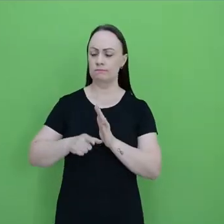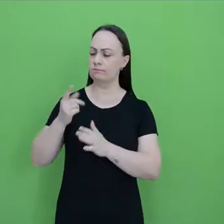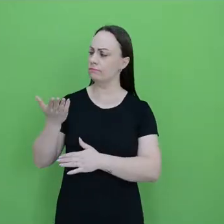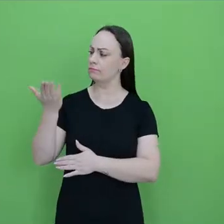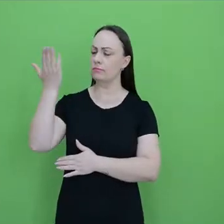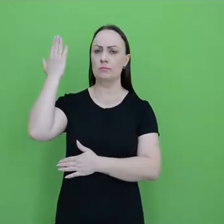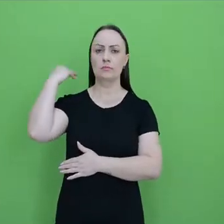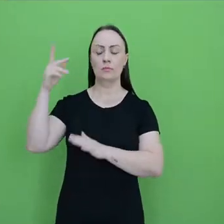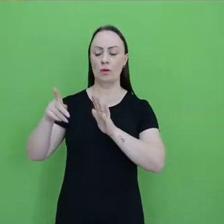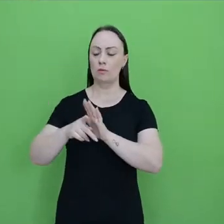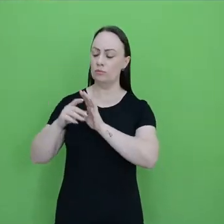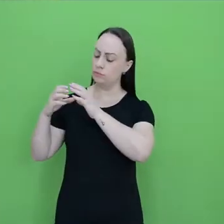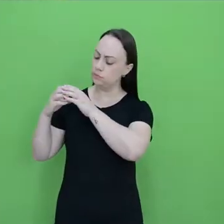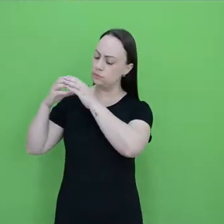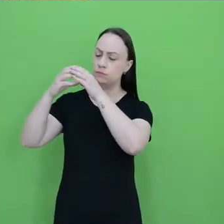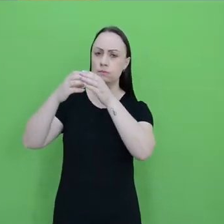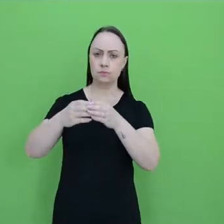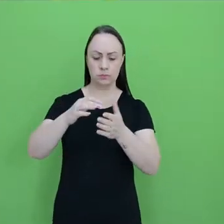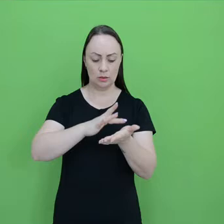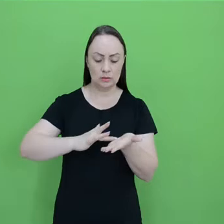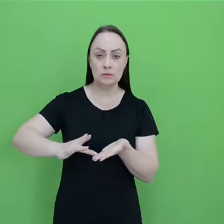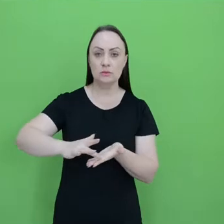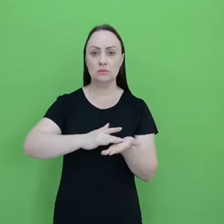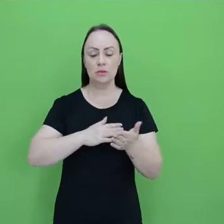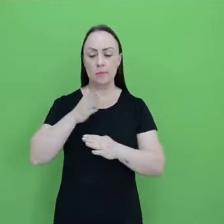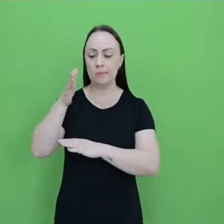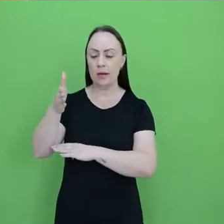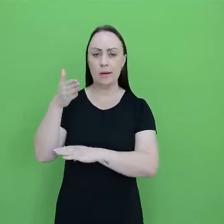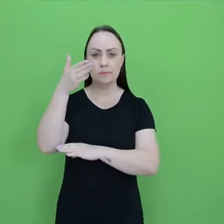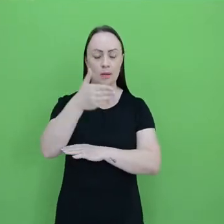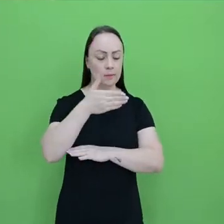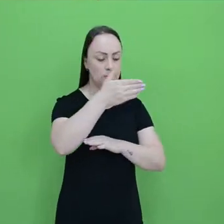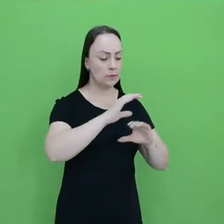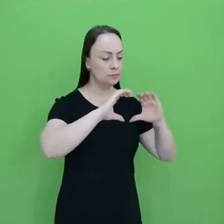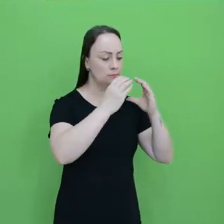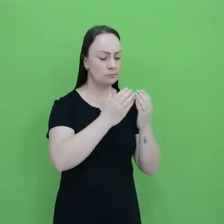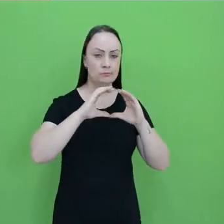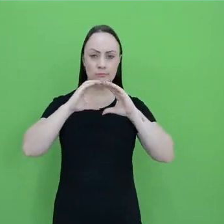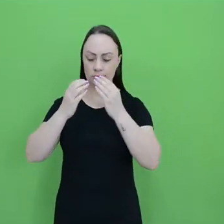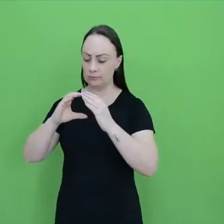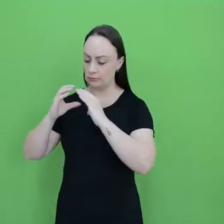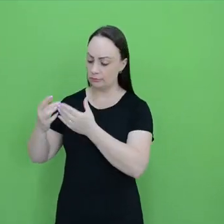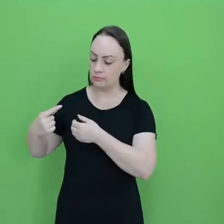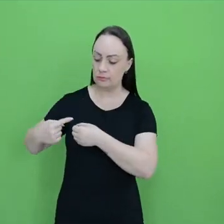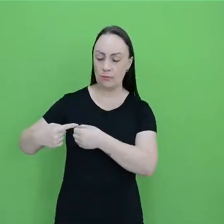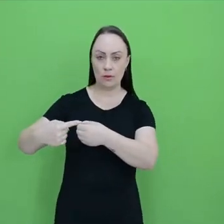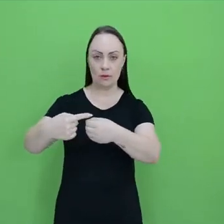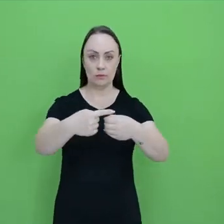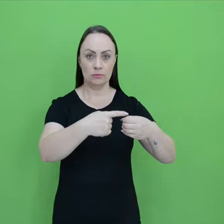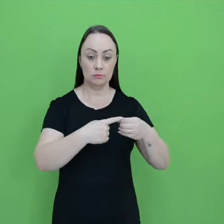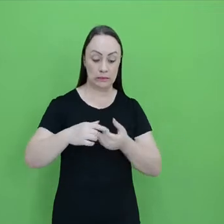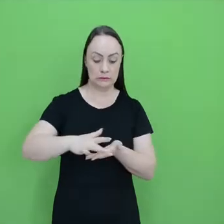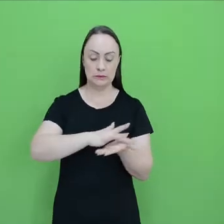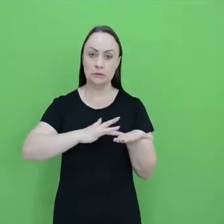Antigamente, as caravanas ciganas iam de povoado em povoado, de cidade em cidade, e